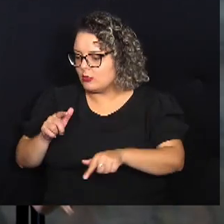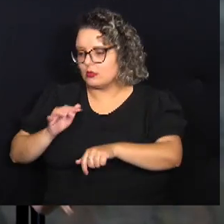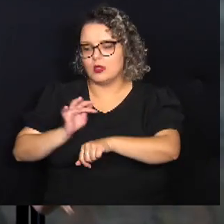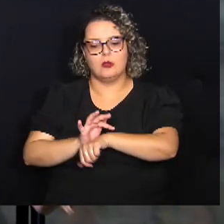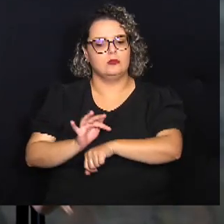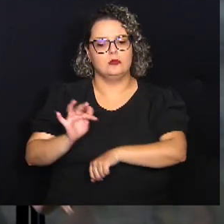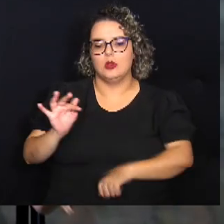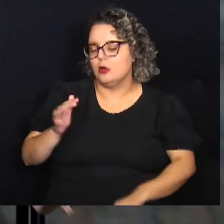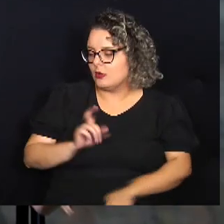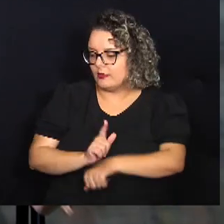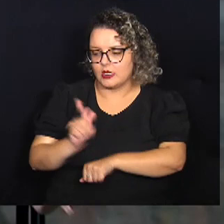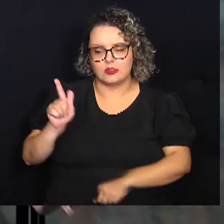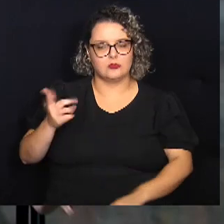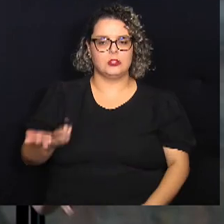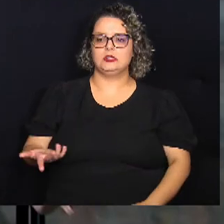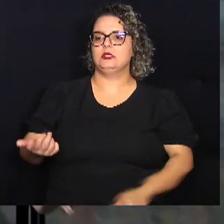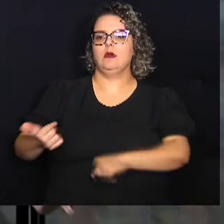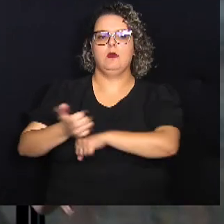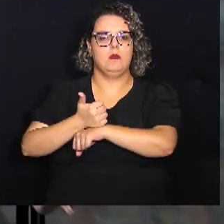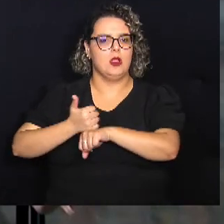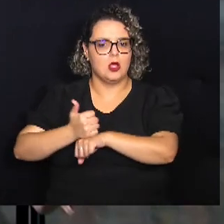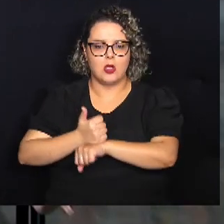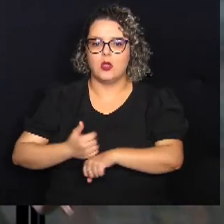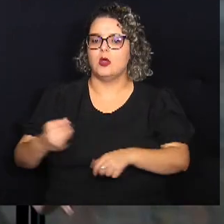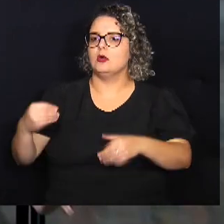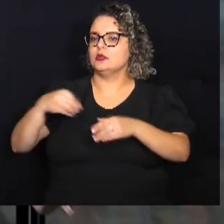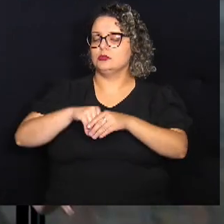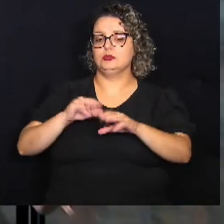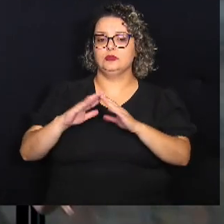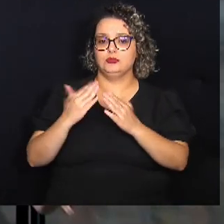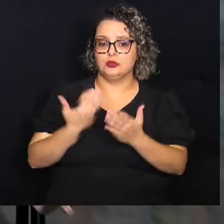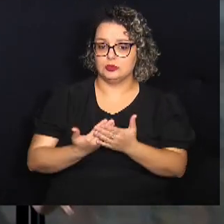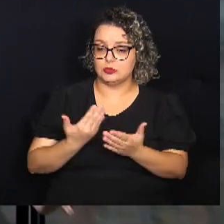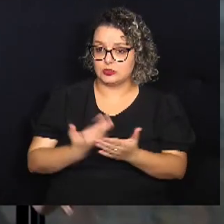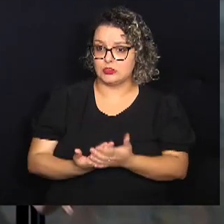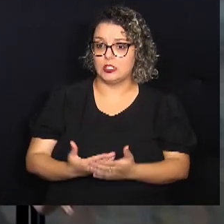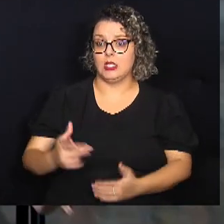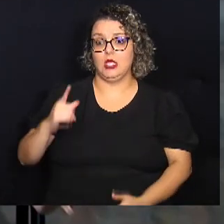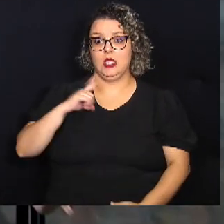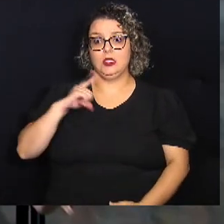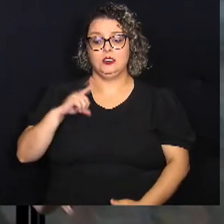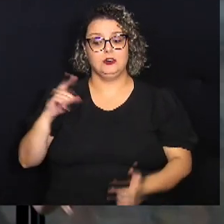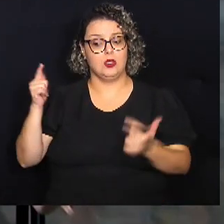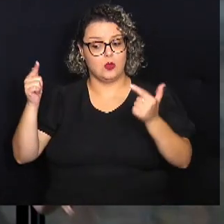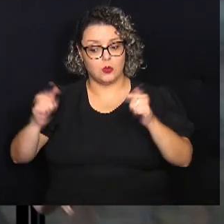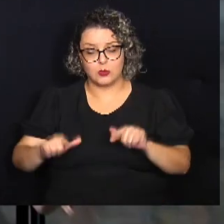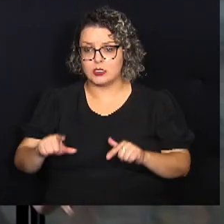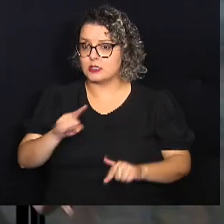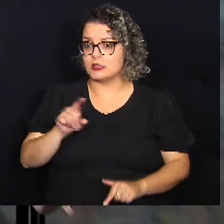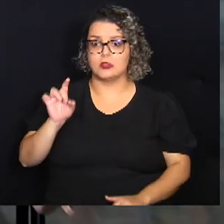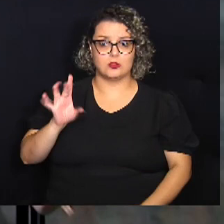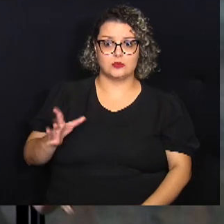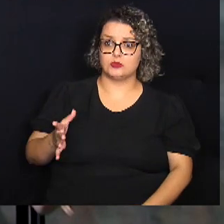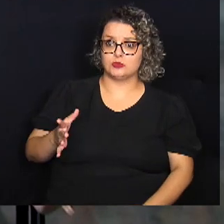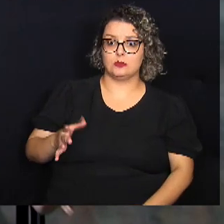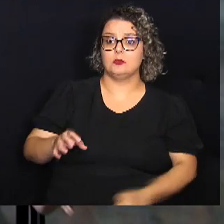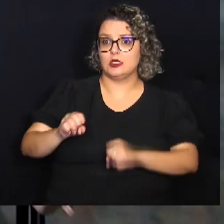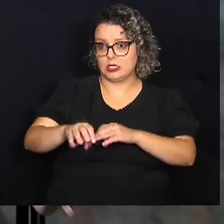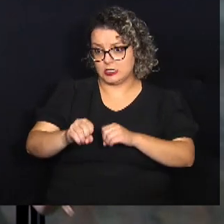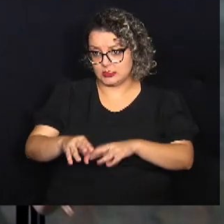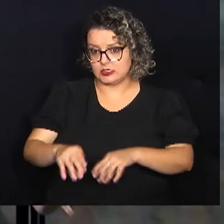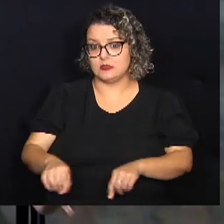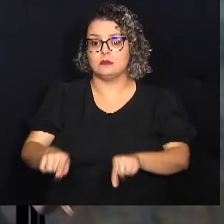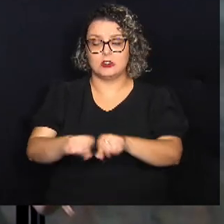sua profissionalização, estar na escola que tenha um espaço não só para que ele dê aula, mas também para que ele